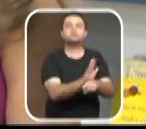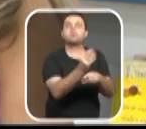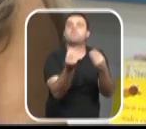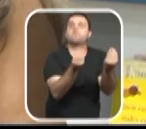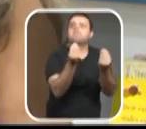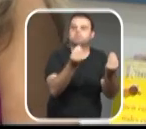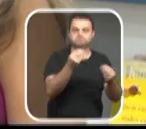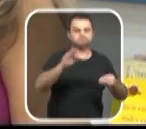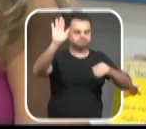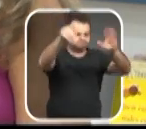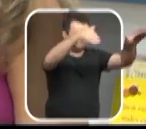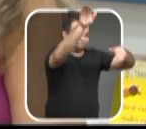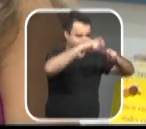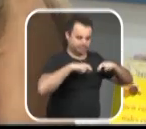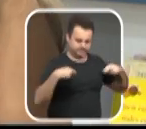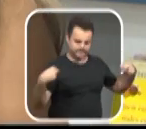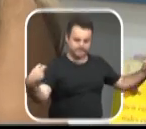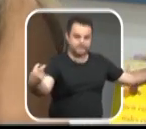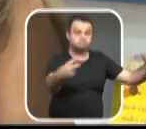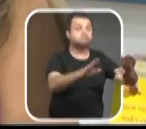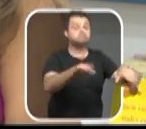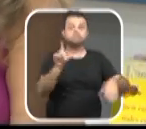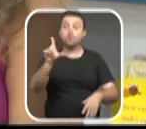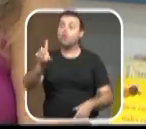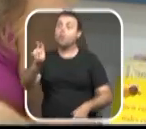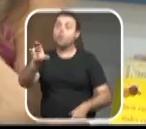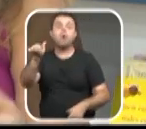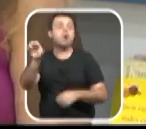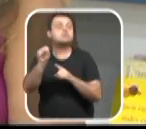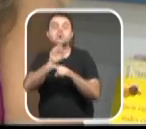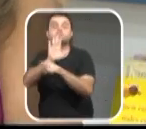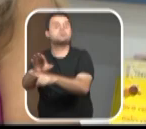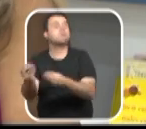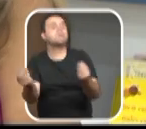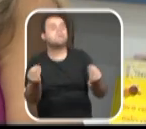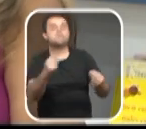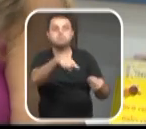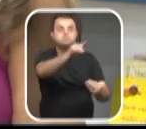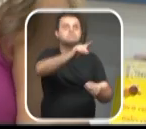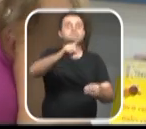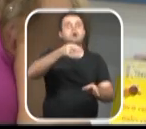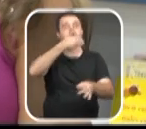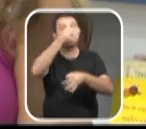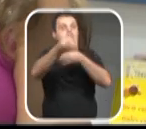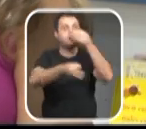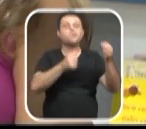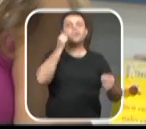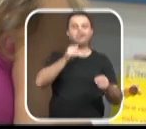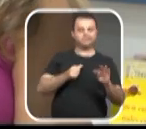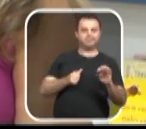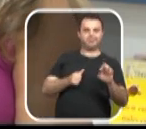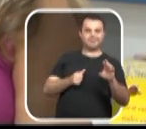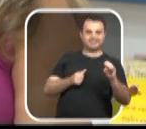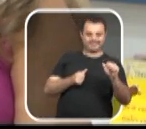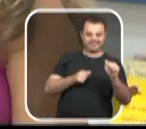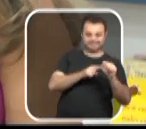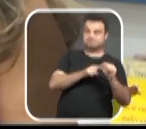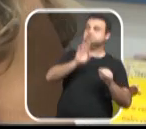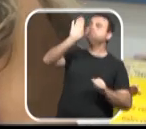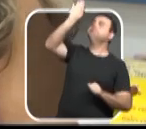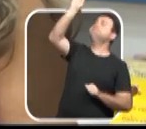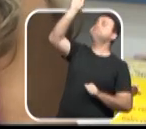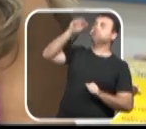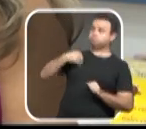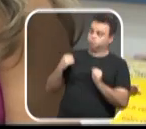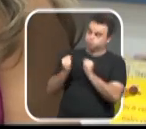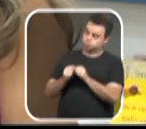na assembleia, a gente pensou como vamos ajudar o Lucas. Aí foram surgindo várias coisas. A Tereza disse, eu sento